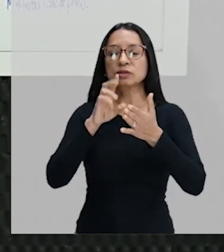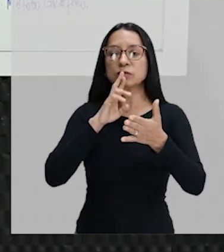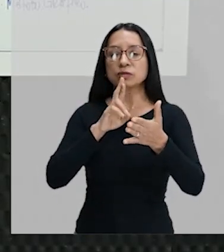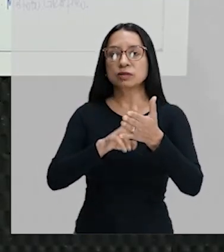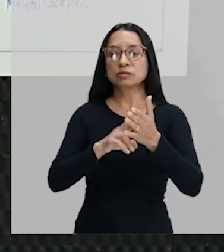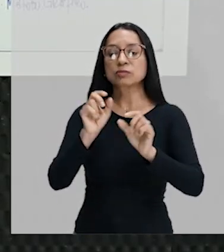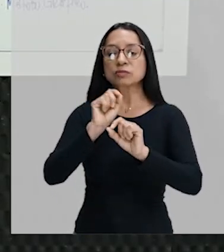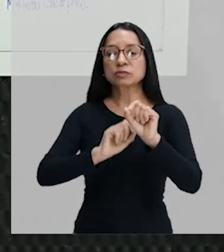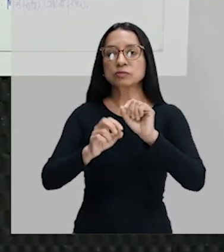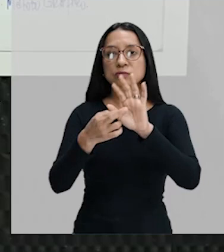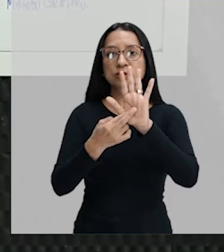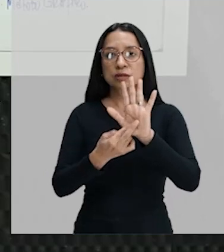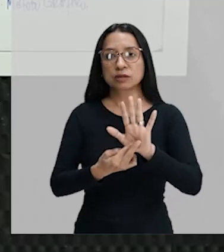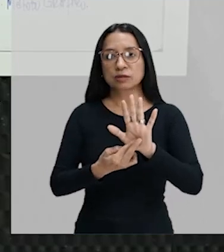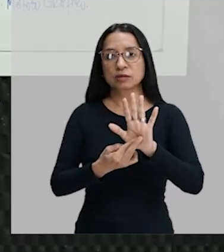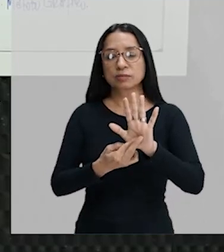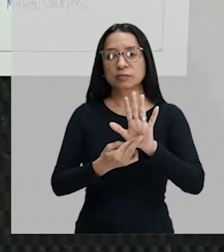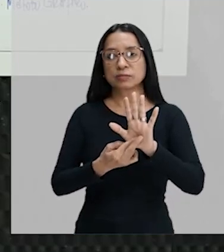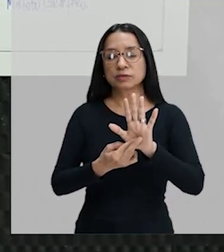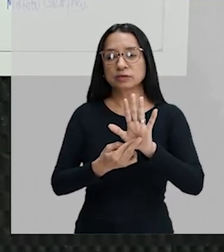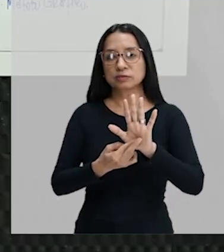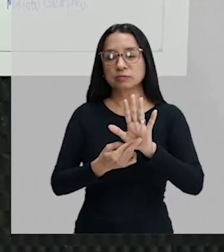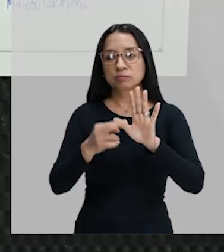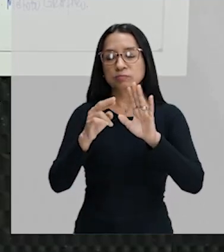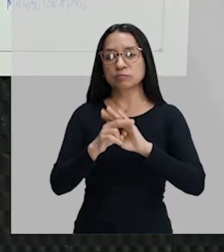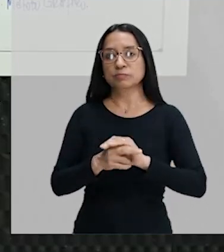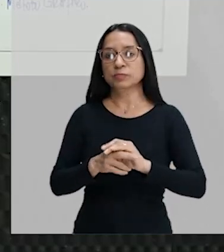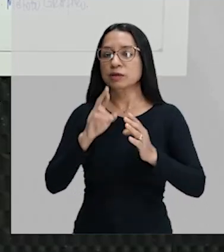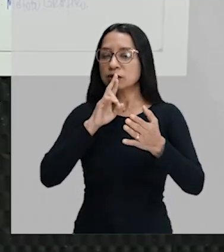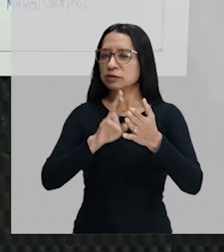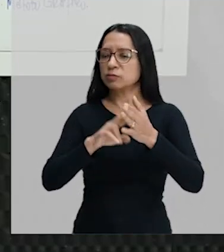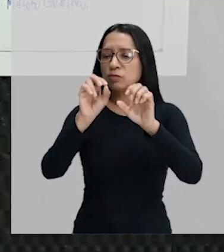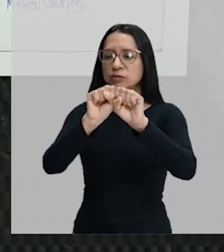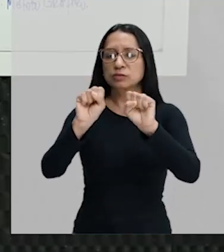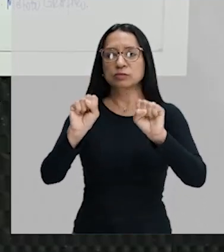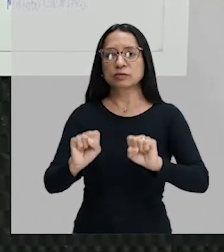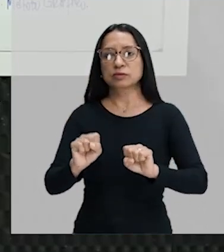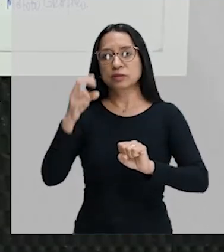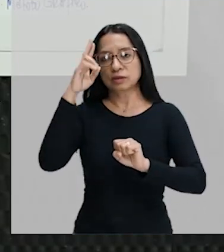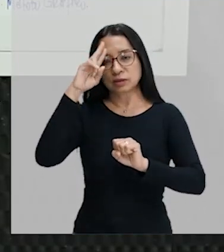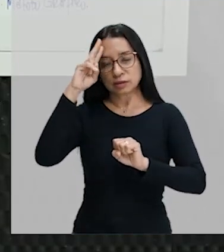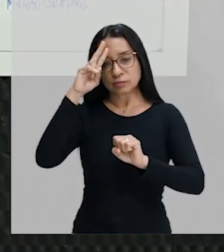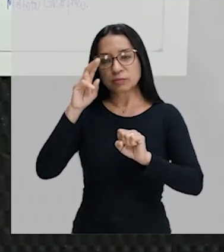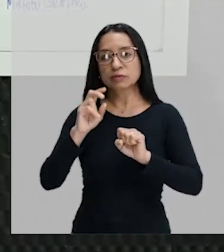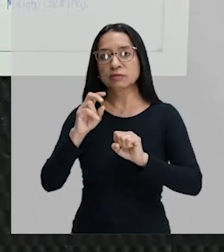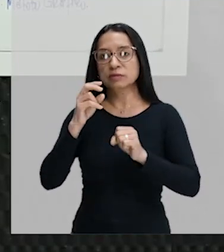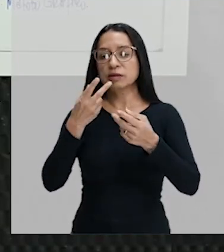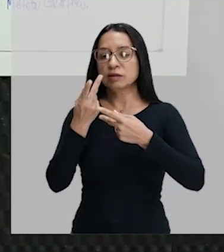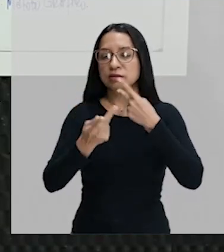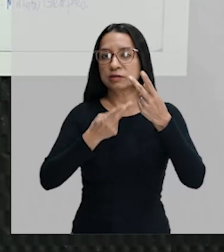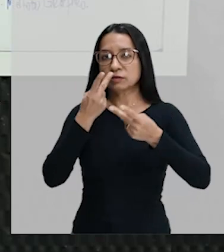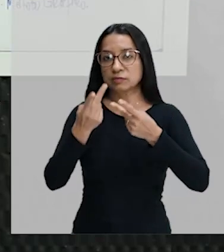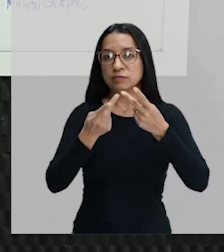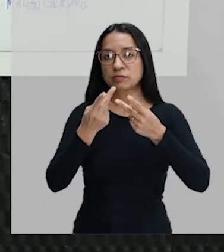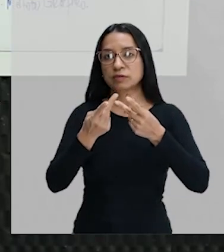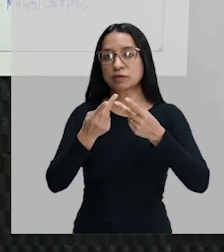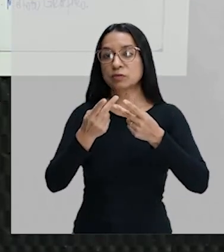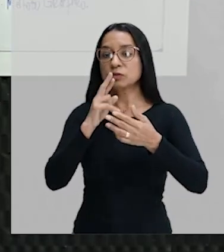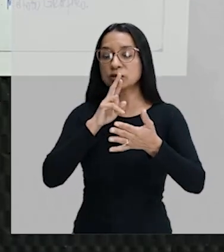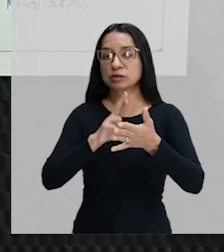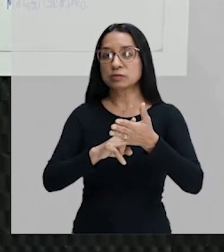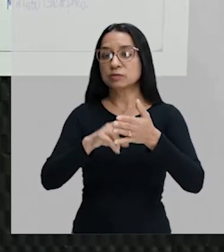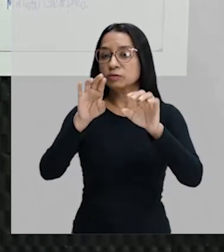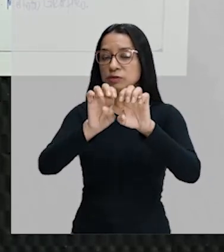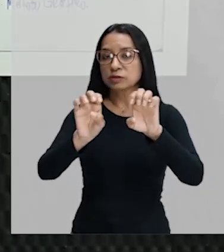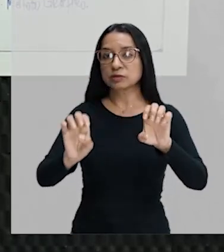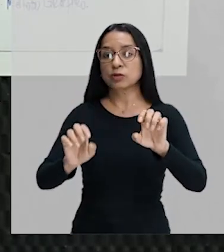que representa a solução de um sistema. Lembrando que a gente falou de solução de equação. Tá? Na aula de equação a gente falou o